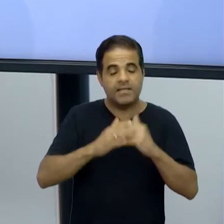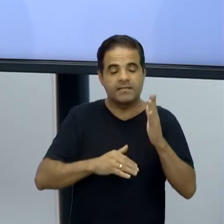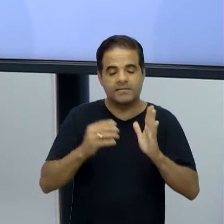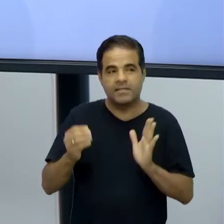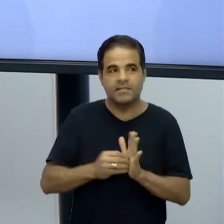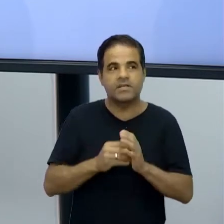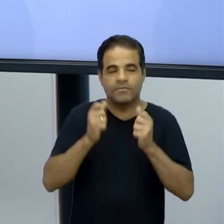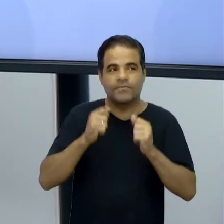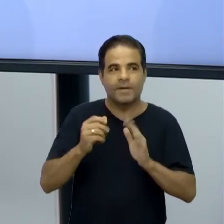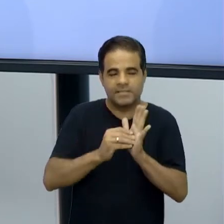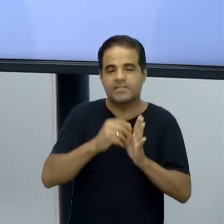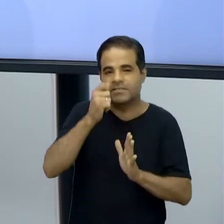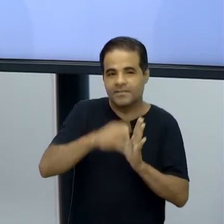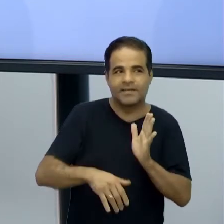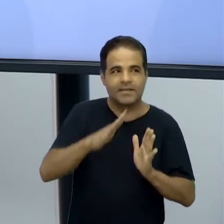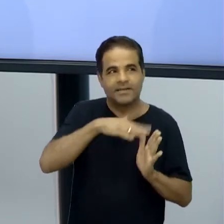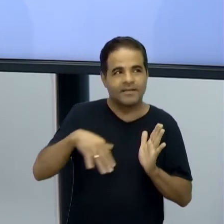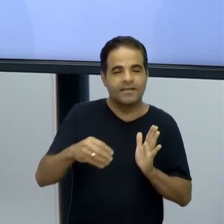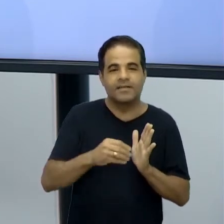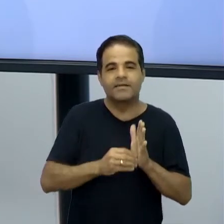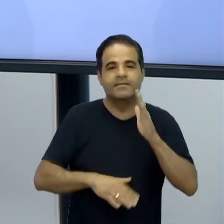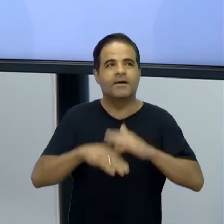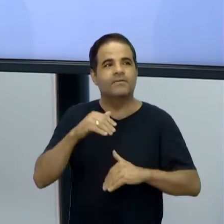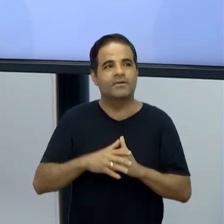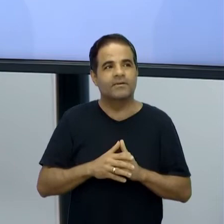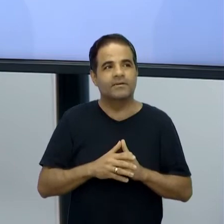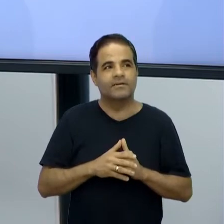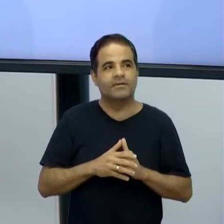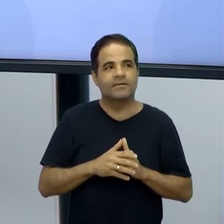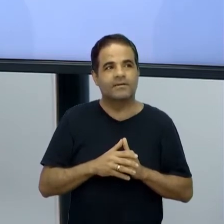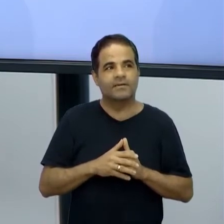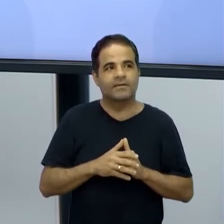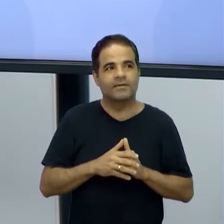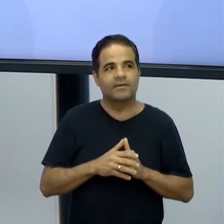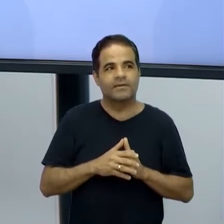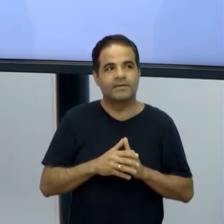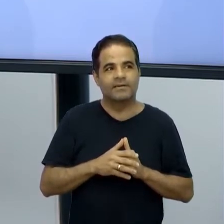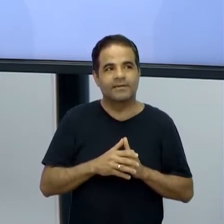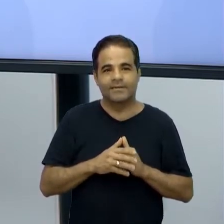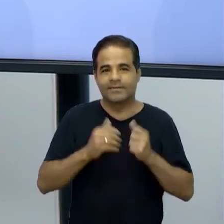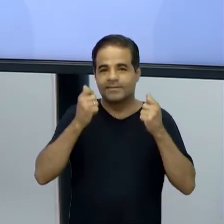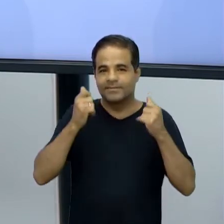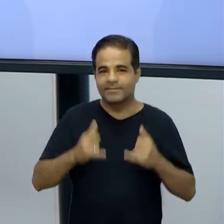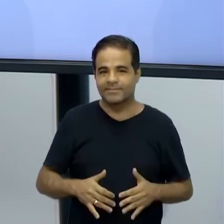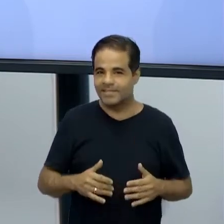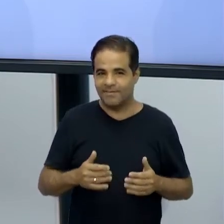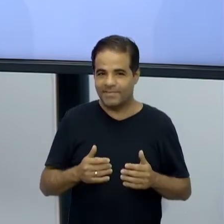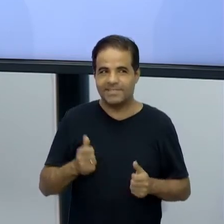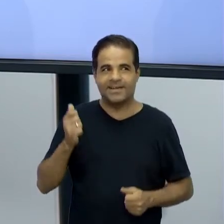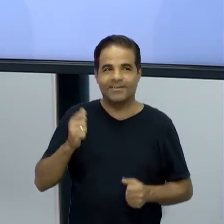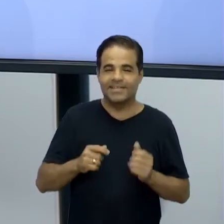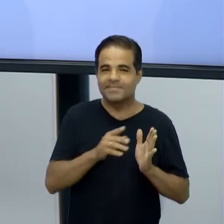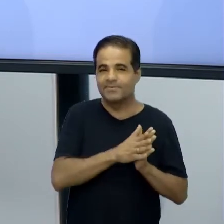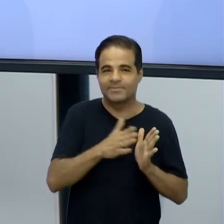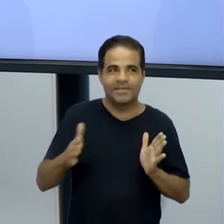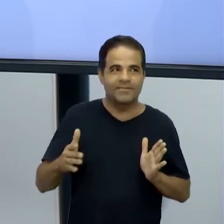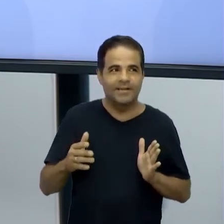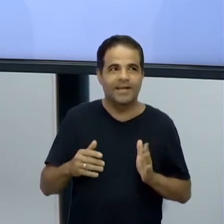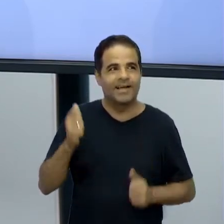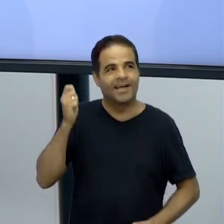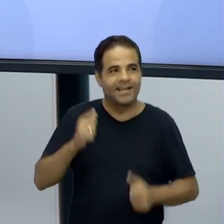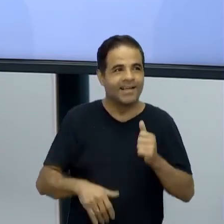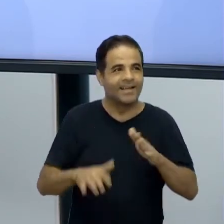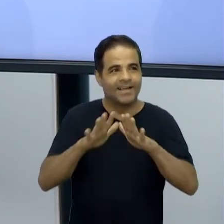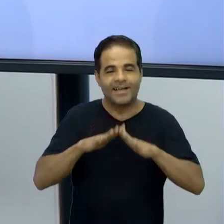foi bem bacana. Se vocês quiserem assistir no repositório, tem essa aula aí da trilha e atividade